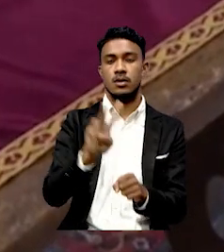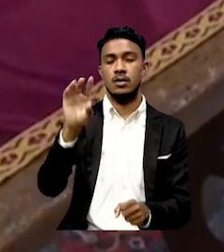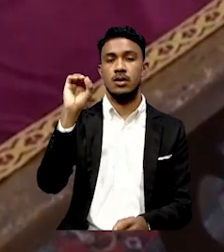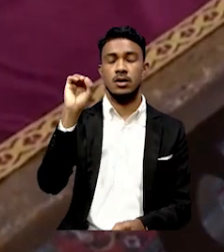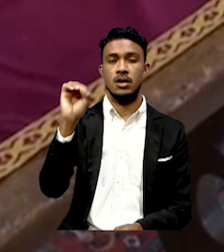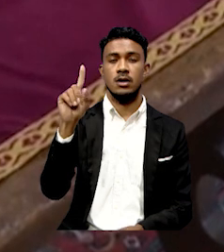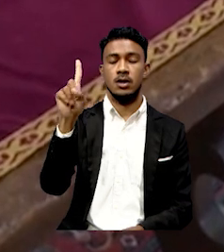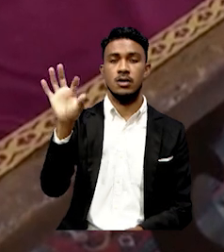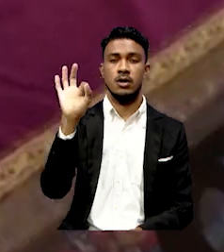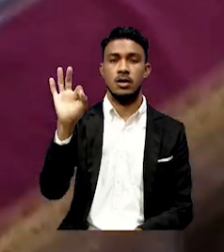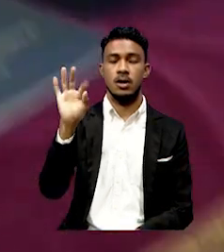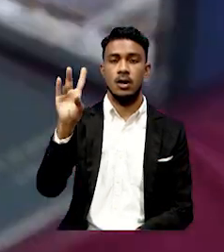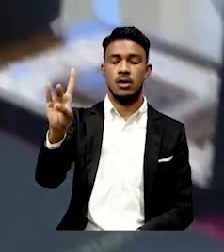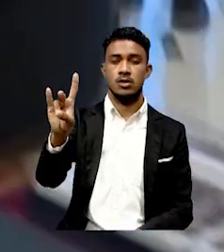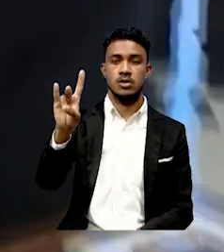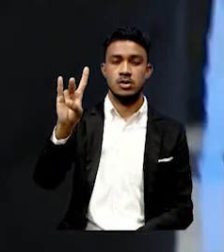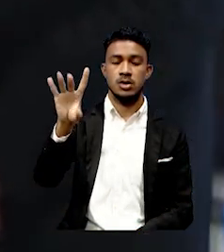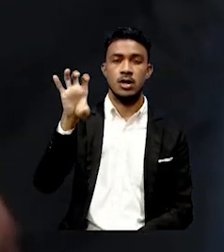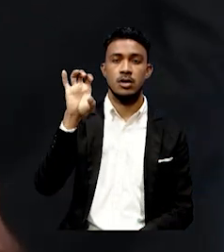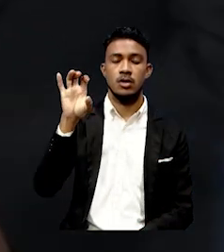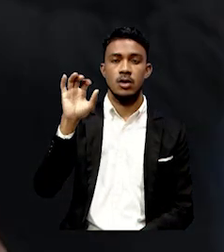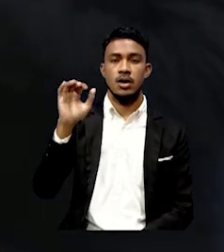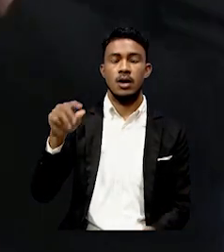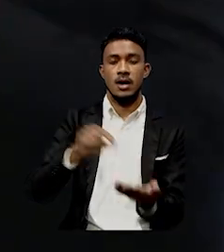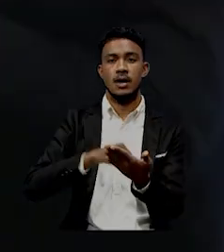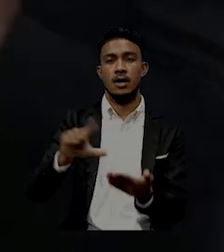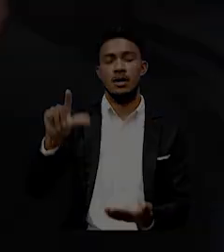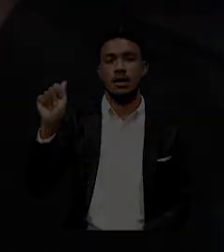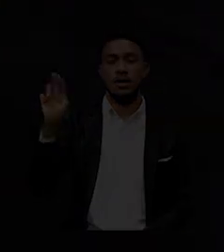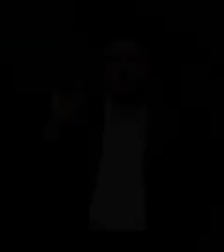limanulunian, nebe hakerek holian latim no inglês.